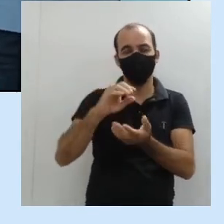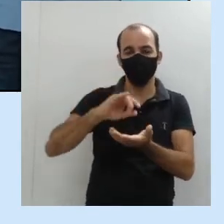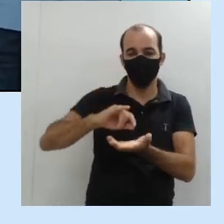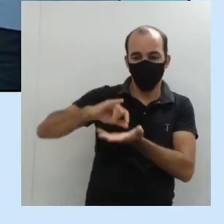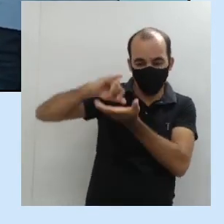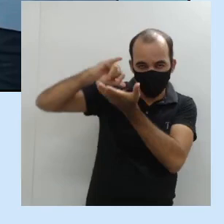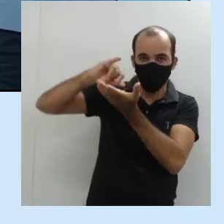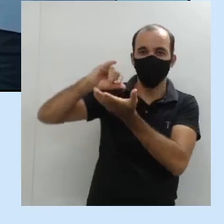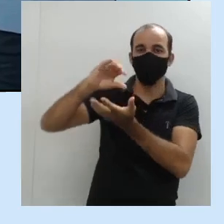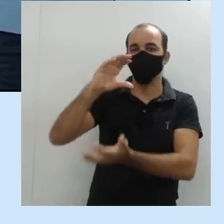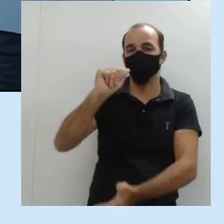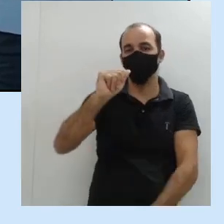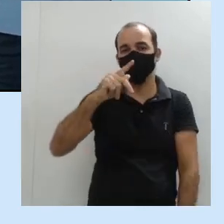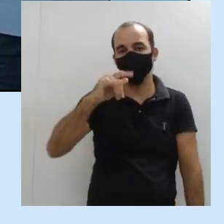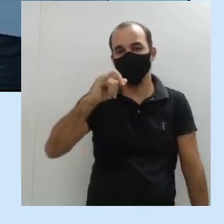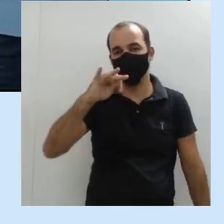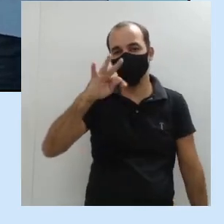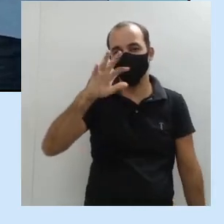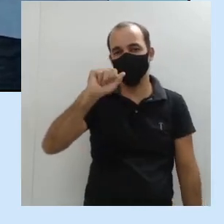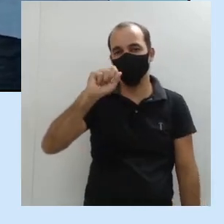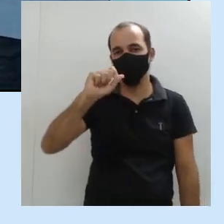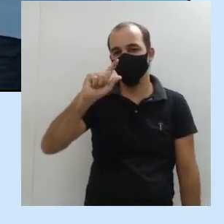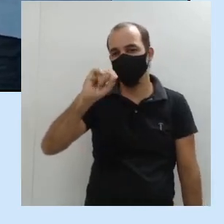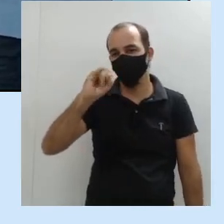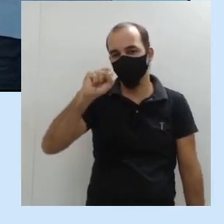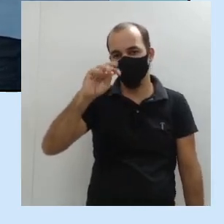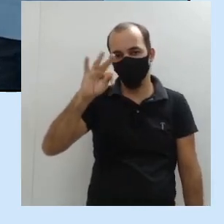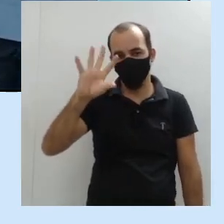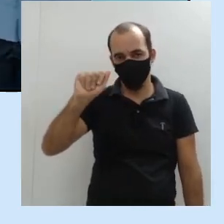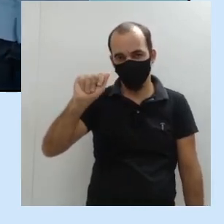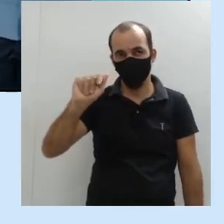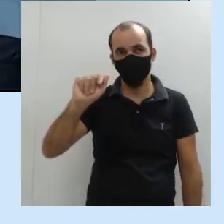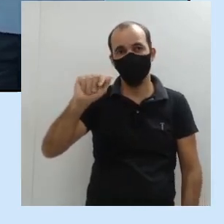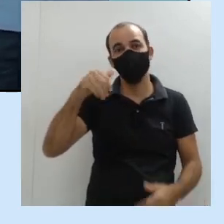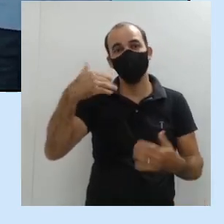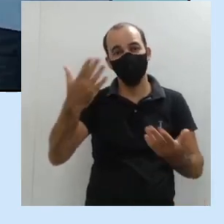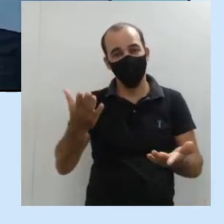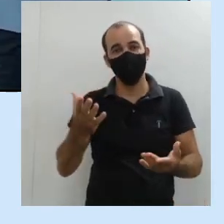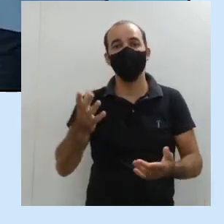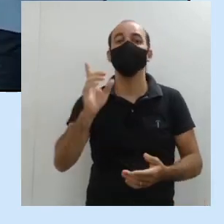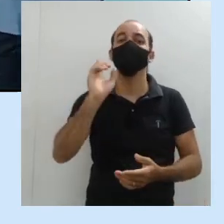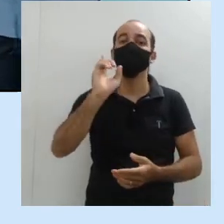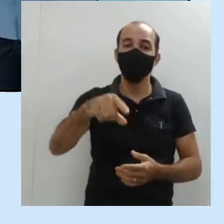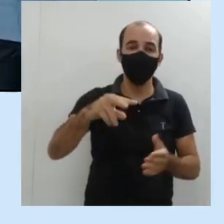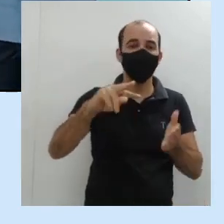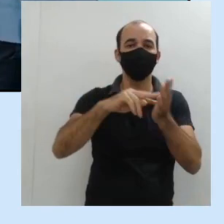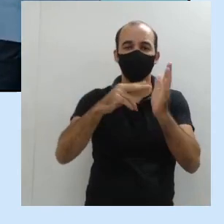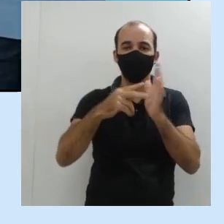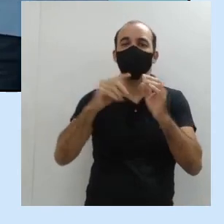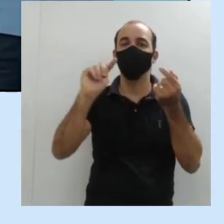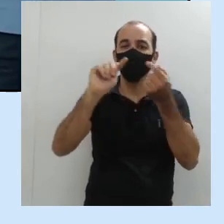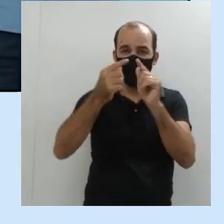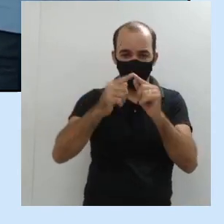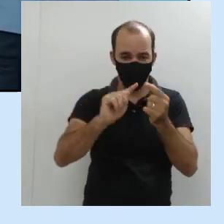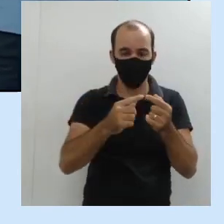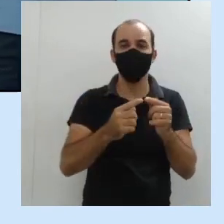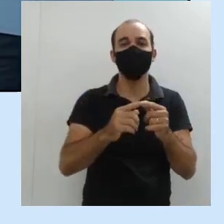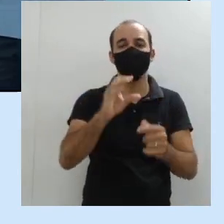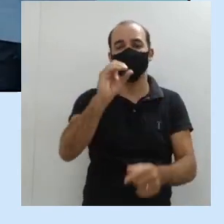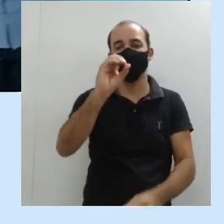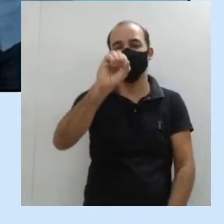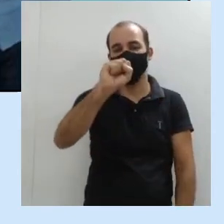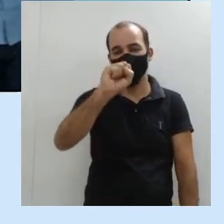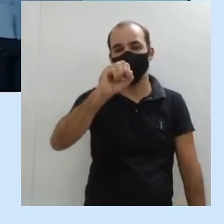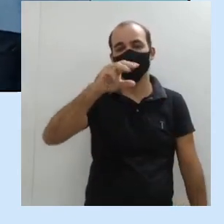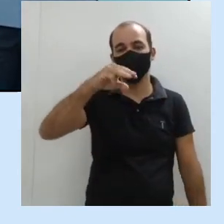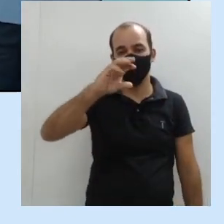por diante. Então, a cosmovisão, ela é a forma que você vê as coisas que estão ao seu redor. E